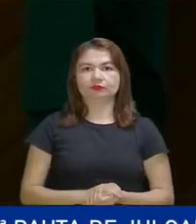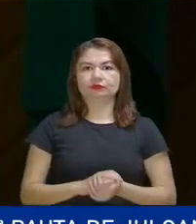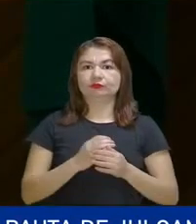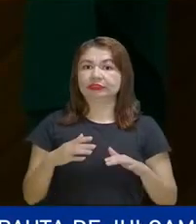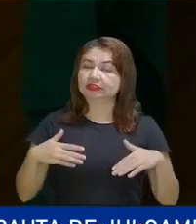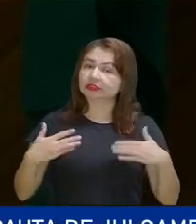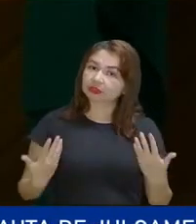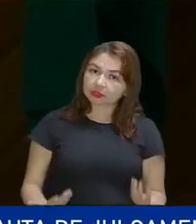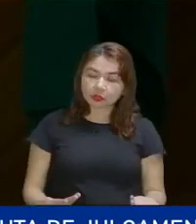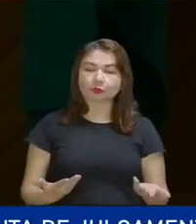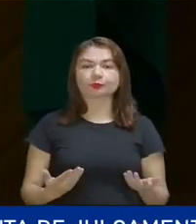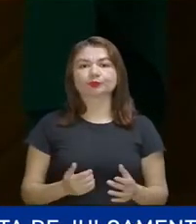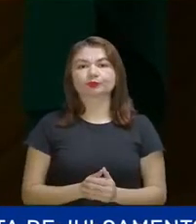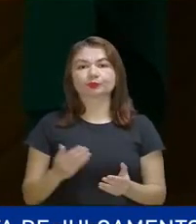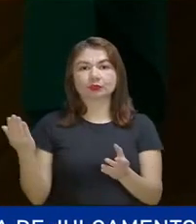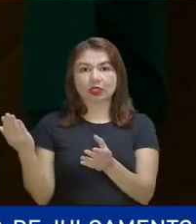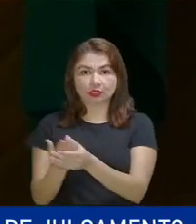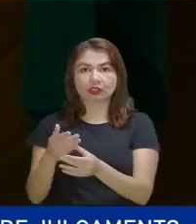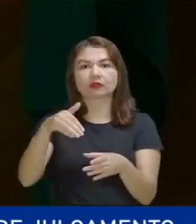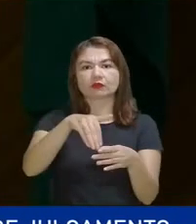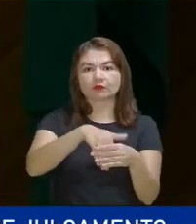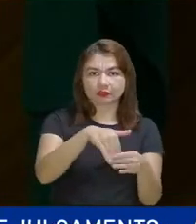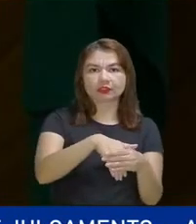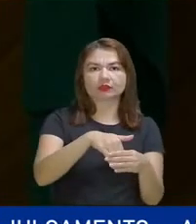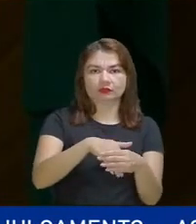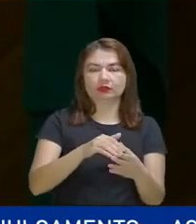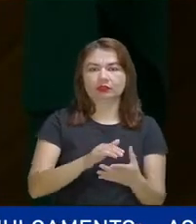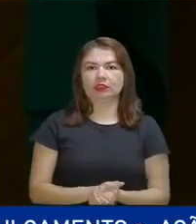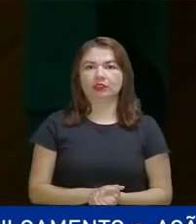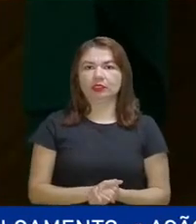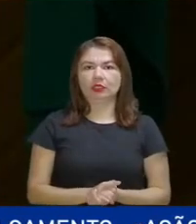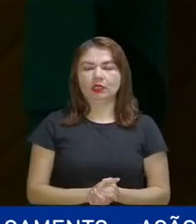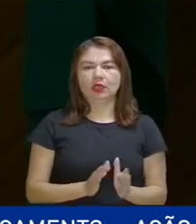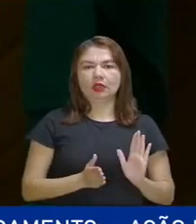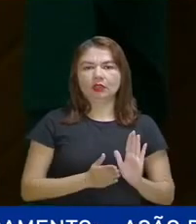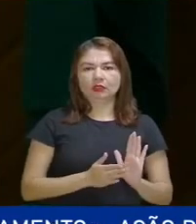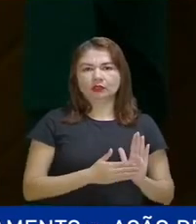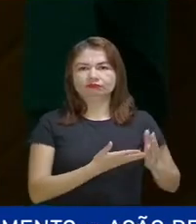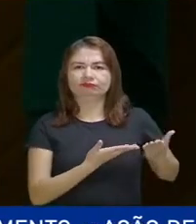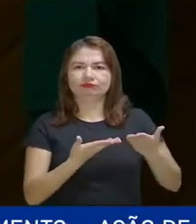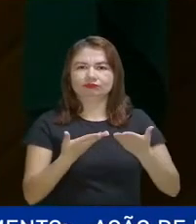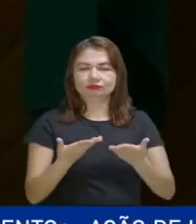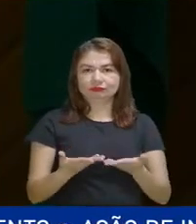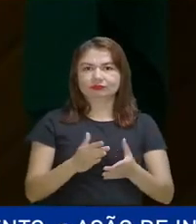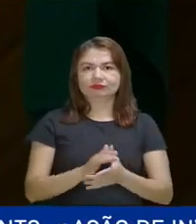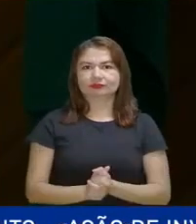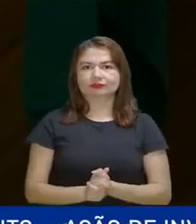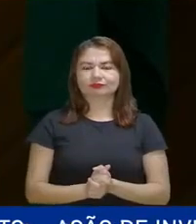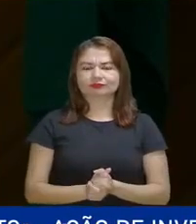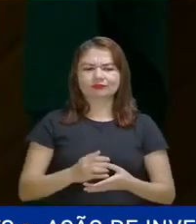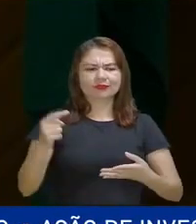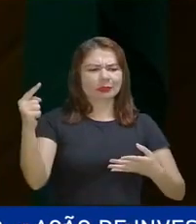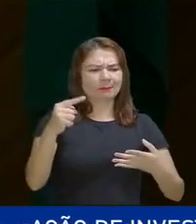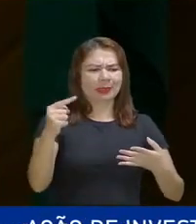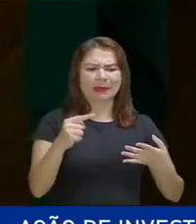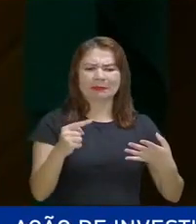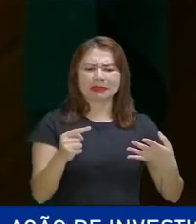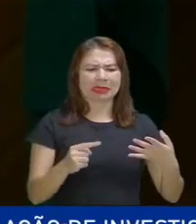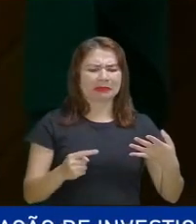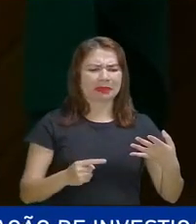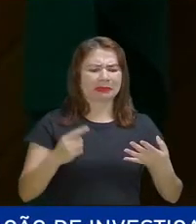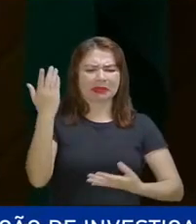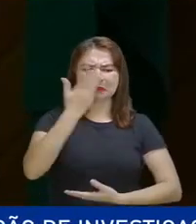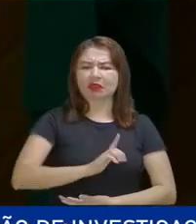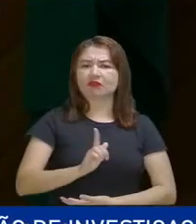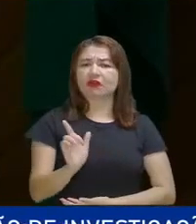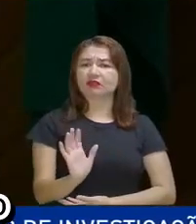Portanto, a ação eleitoral em tela, da forma como foi proposta e principalmente desamparada de outros elementos que comprovem a prática de